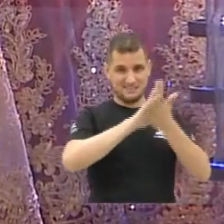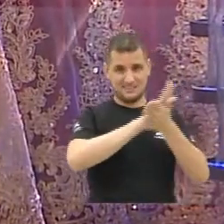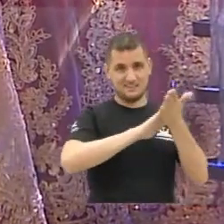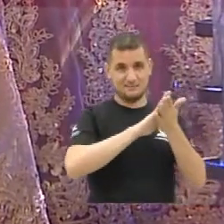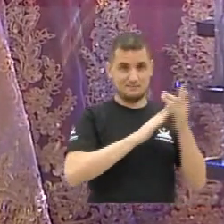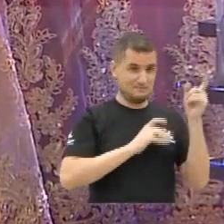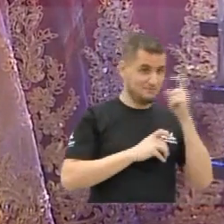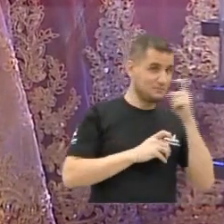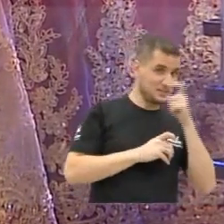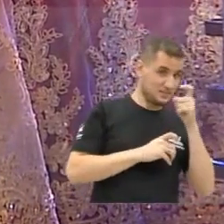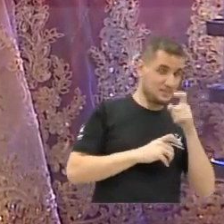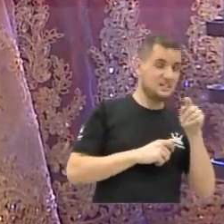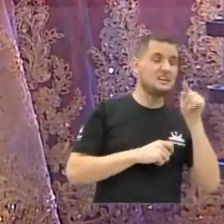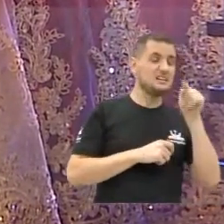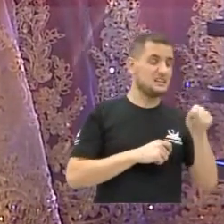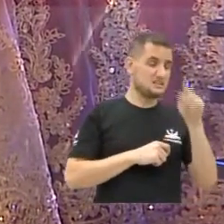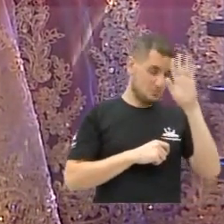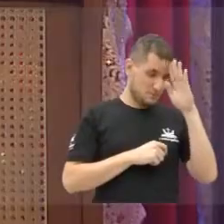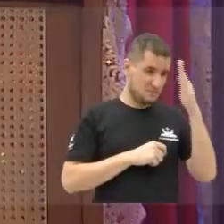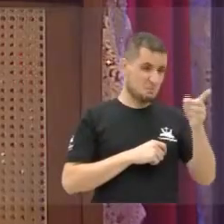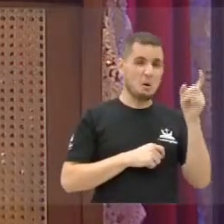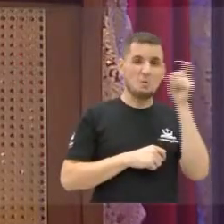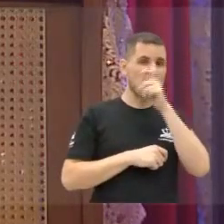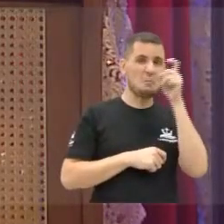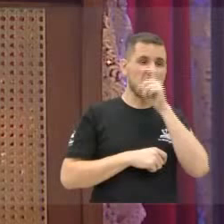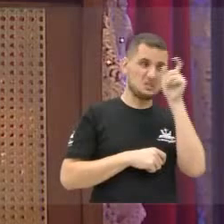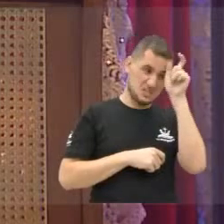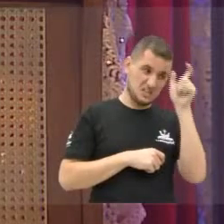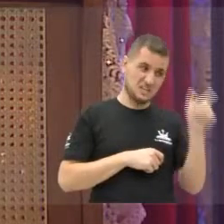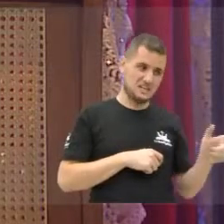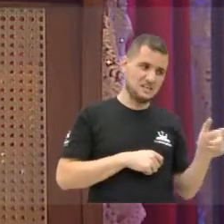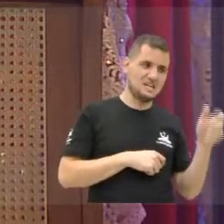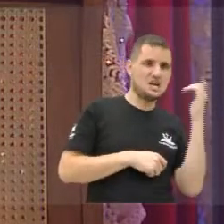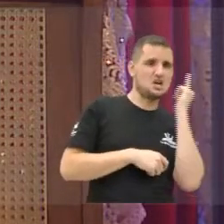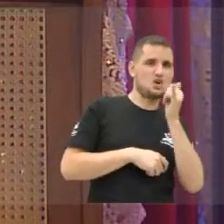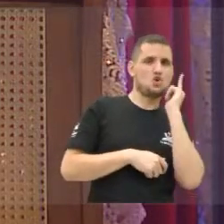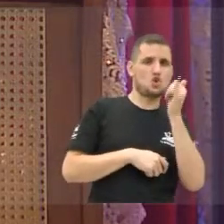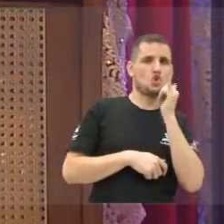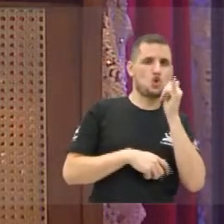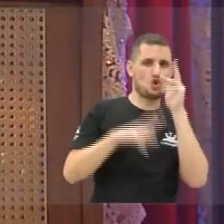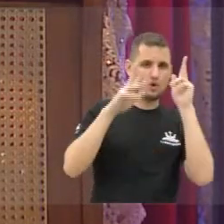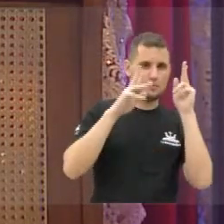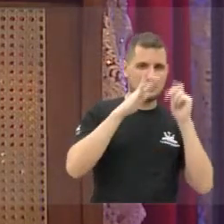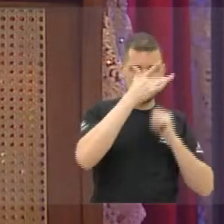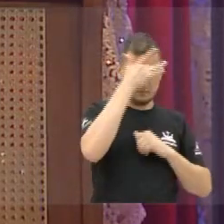Irmão, irmã, esta é a maior mentira que o diabo contou para o ser humano.